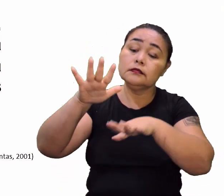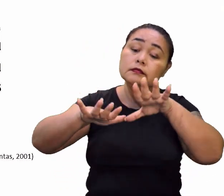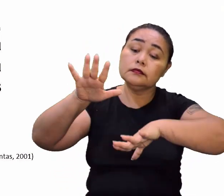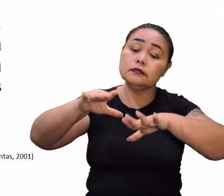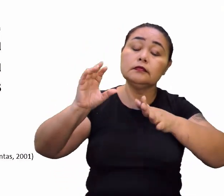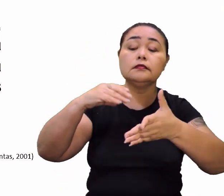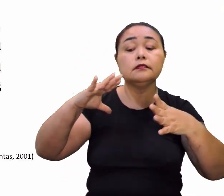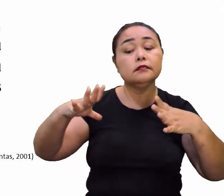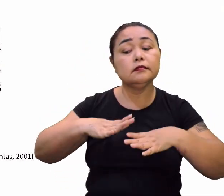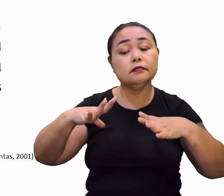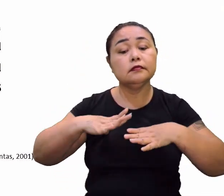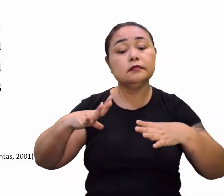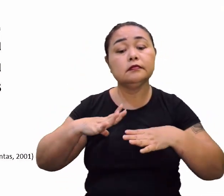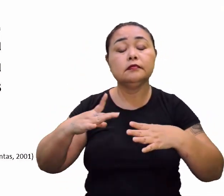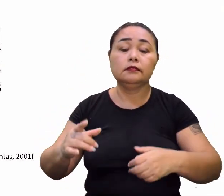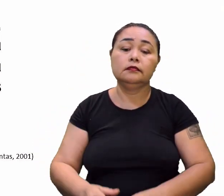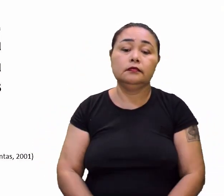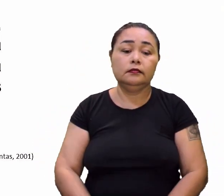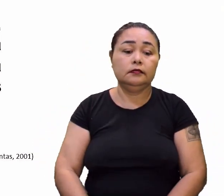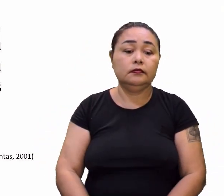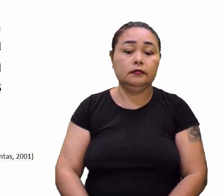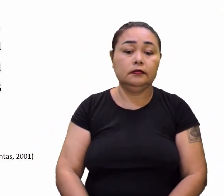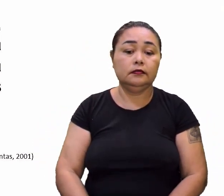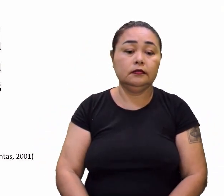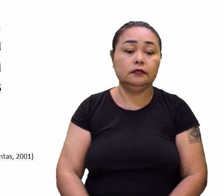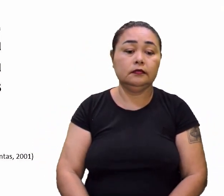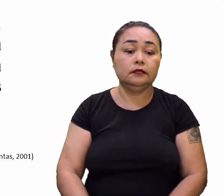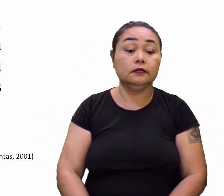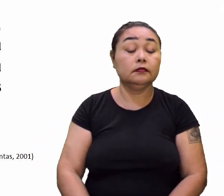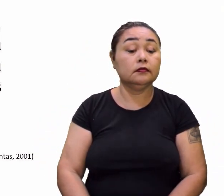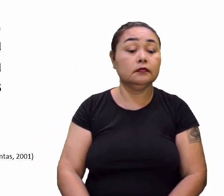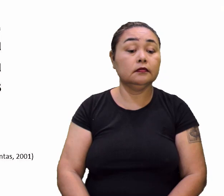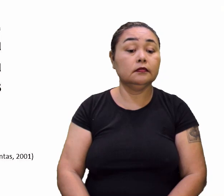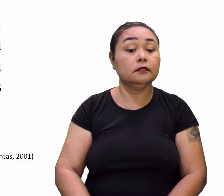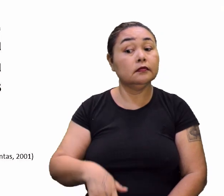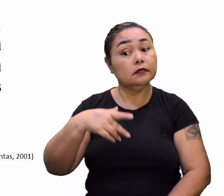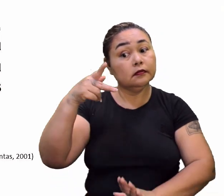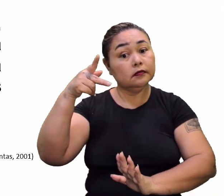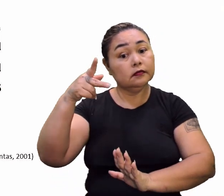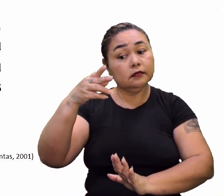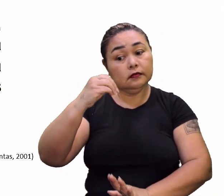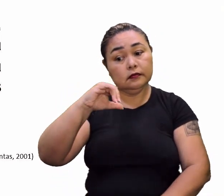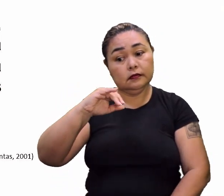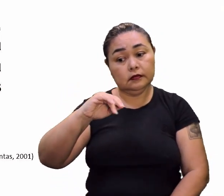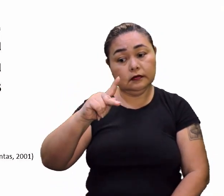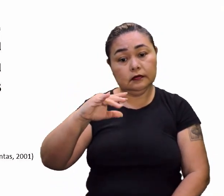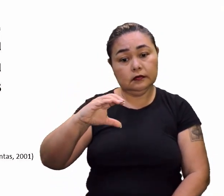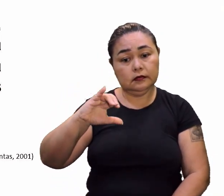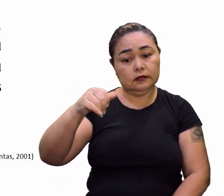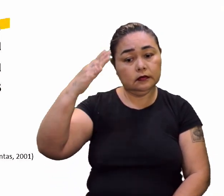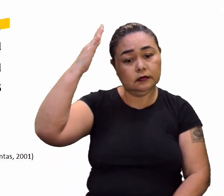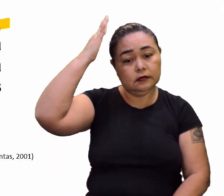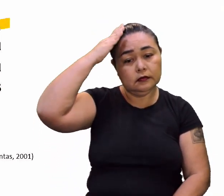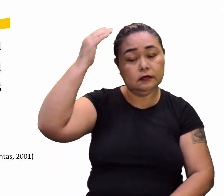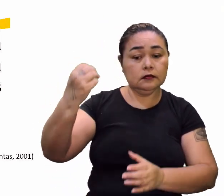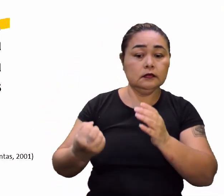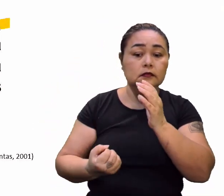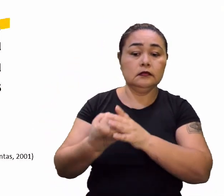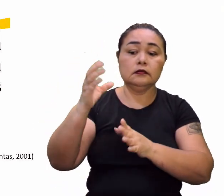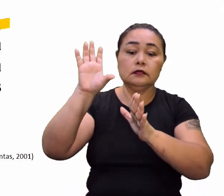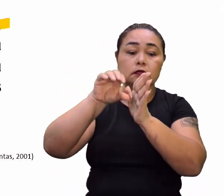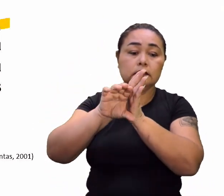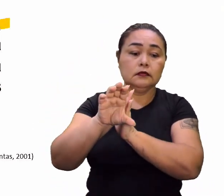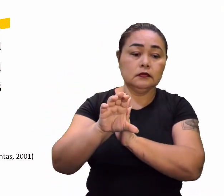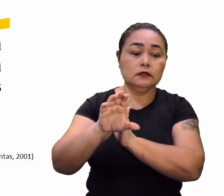de muitas das nossas cidades. Com certeza. Beleza? Então, com esse PIC de Ji-Paraná, vai surgir a cidade de